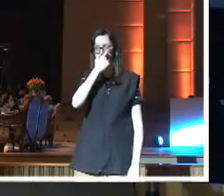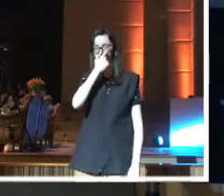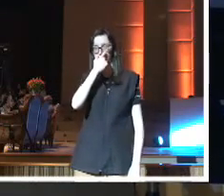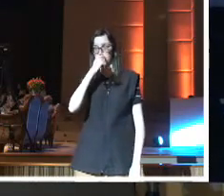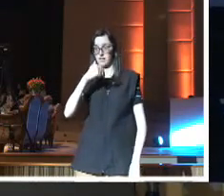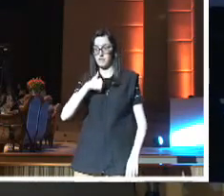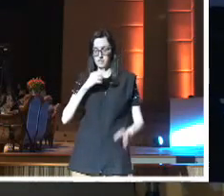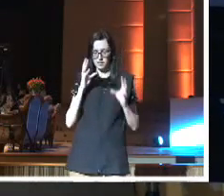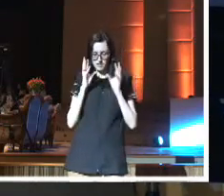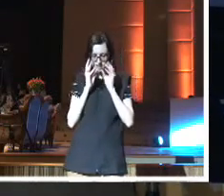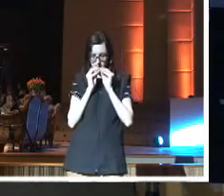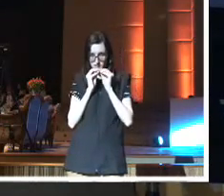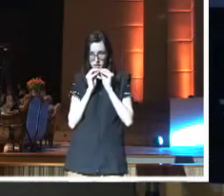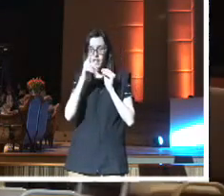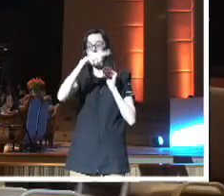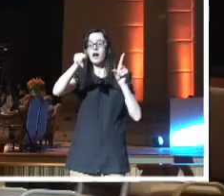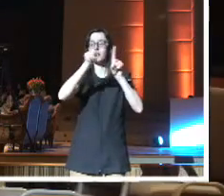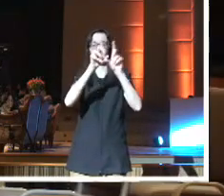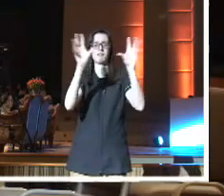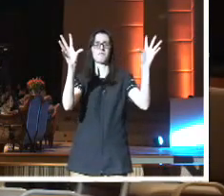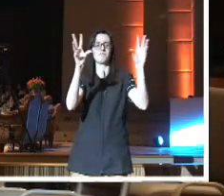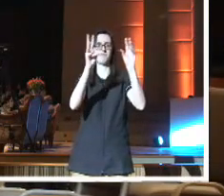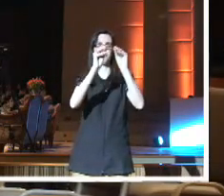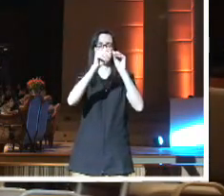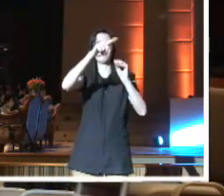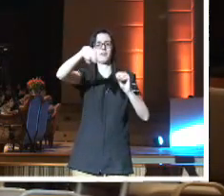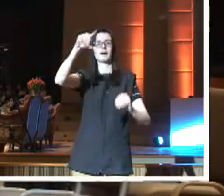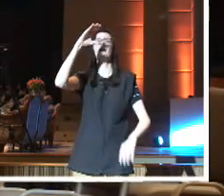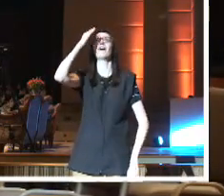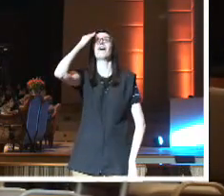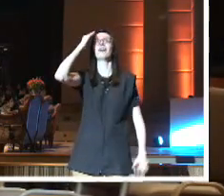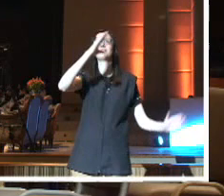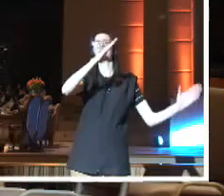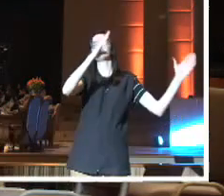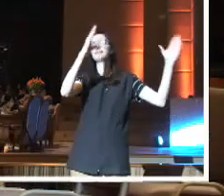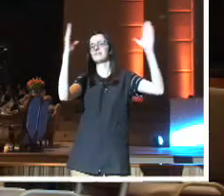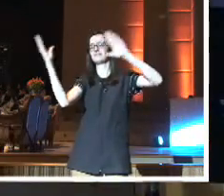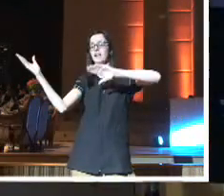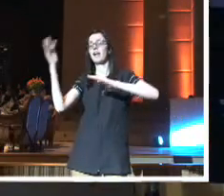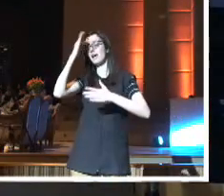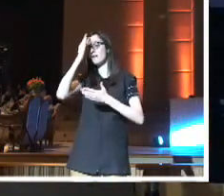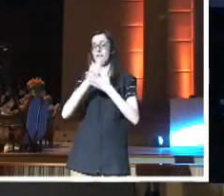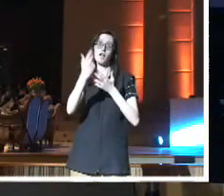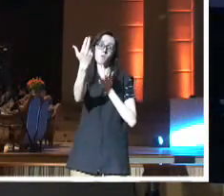é a conclusão que eu queria convidar você a assumir por fé.